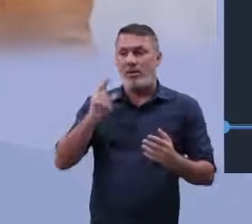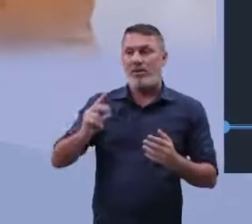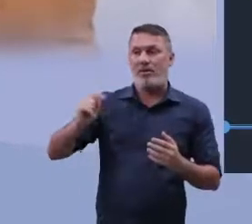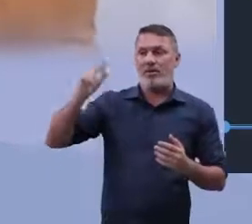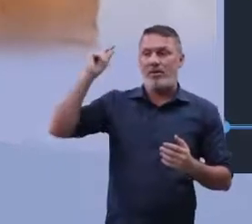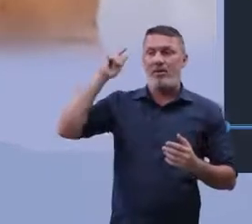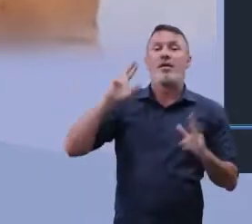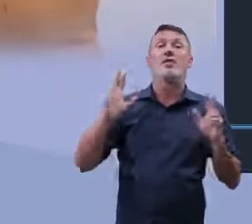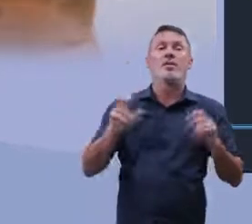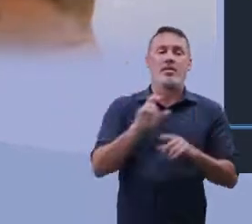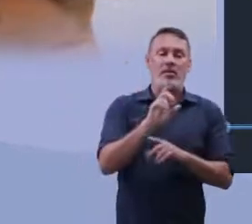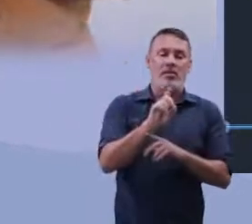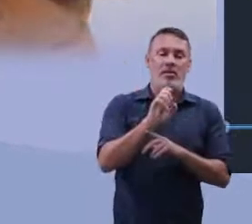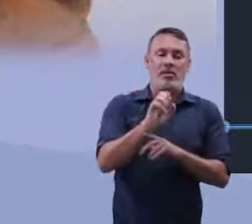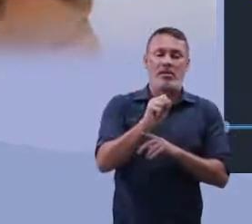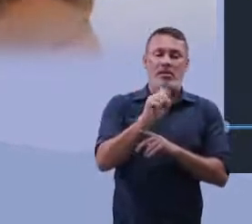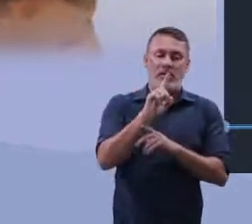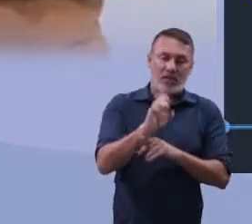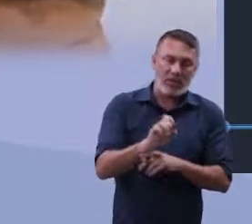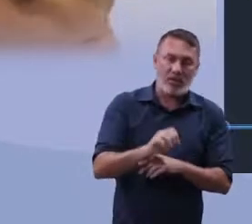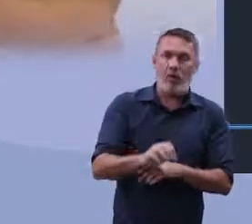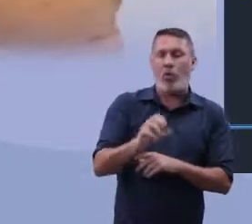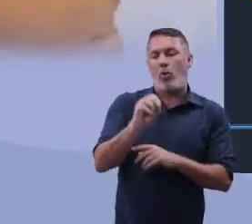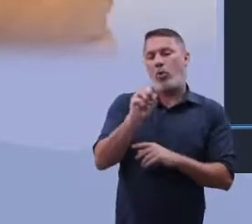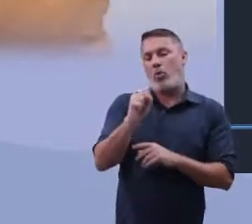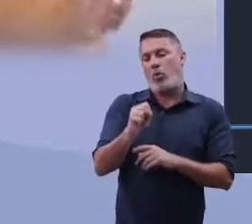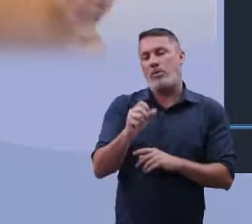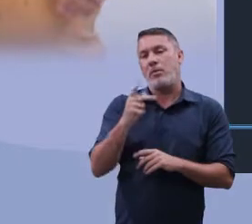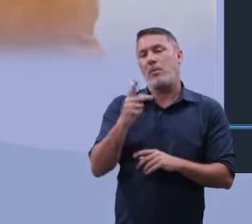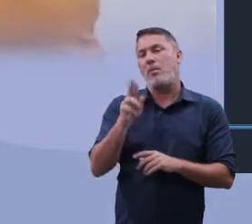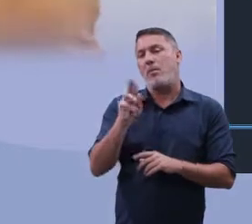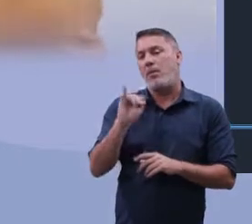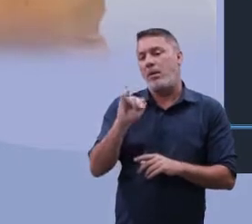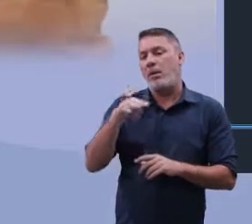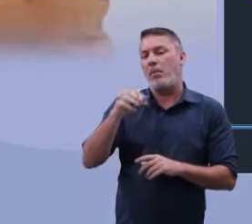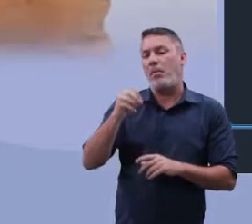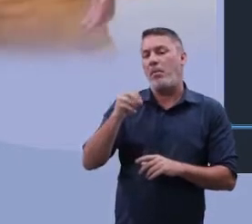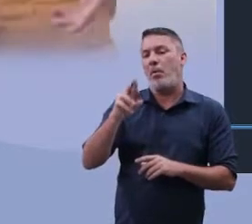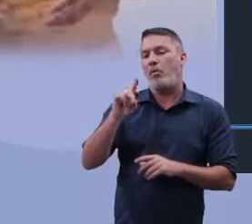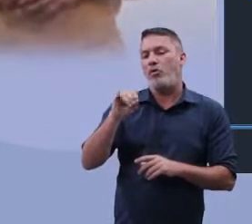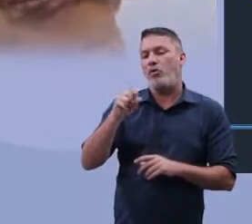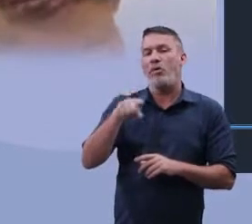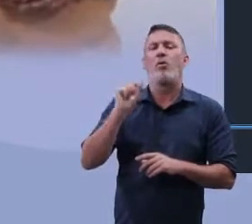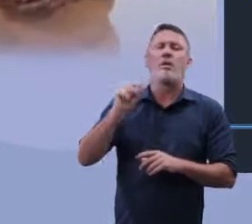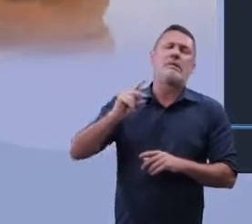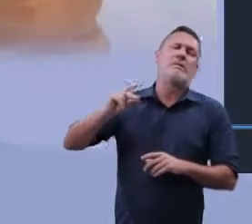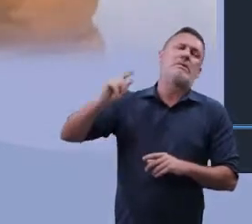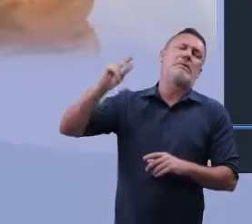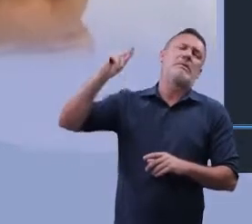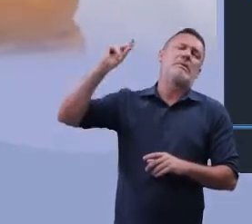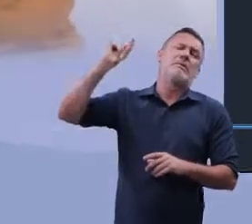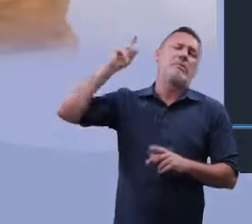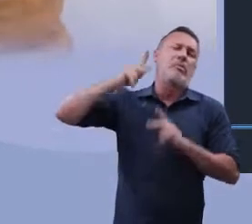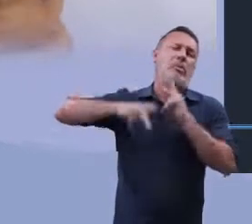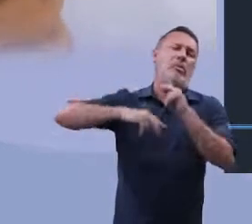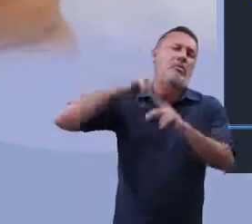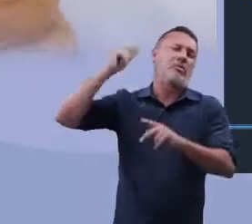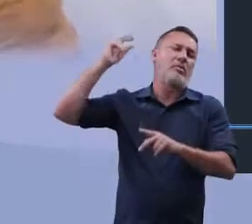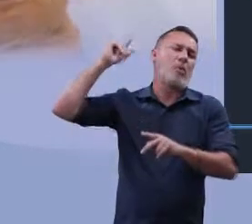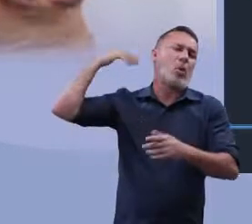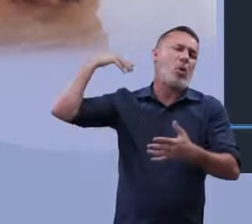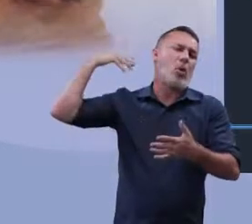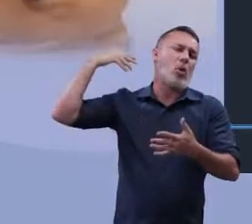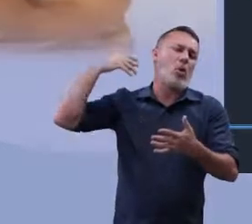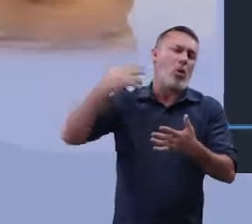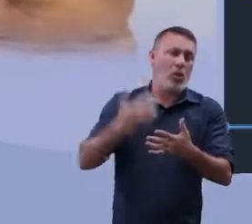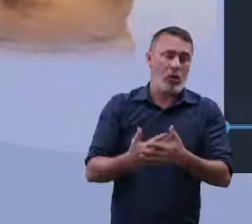desde os primórdios. Tem aluno que gosta, desde os primórdios, a internet, eu já vi redações assim, como assim, desde os primórdios, que